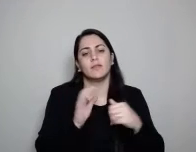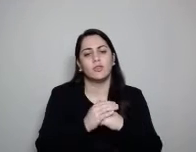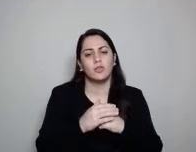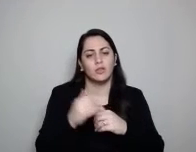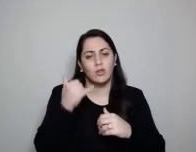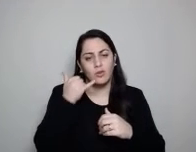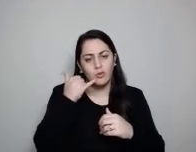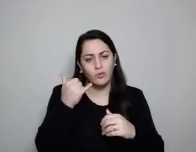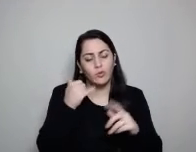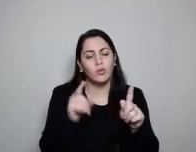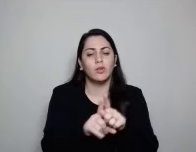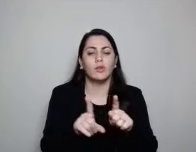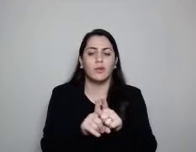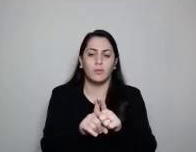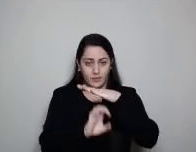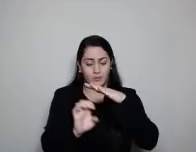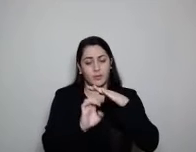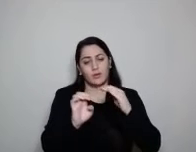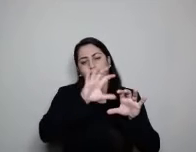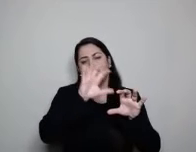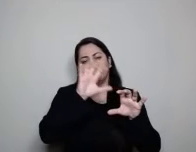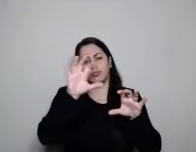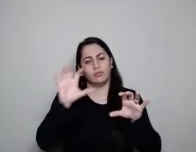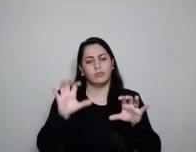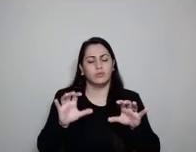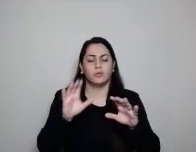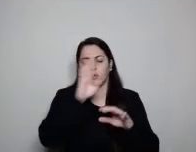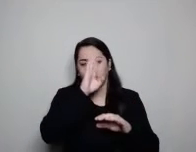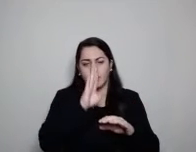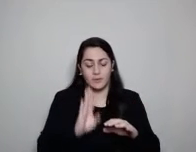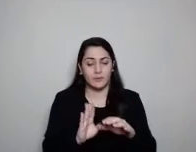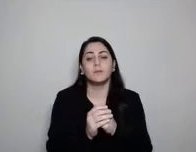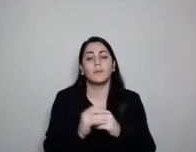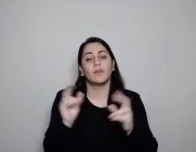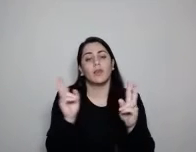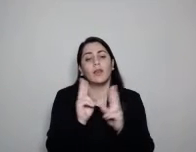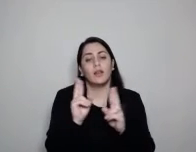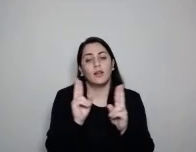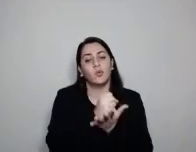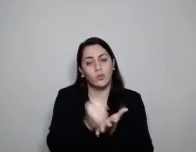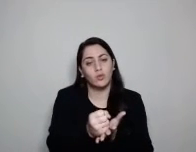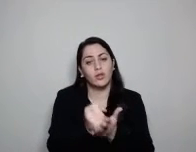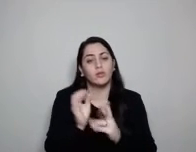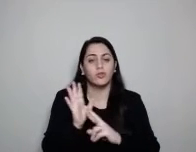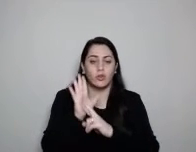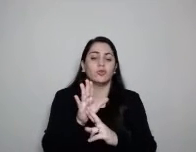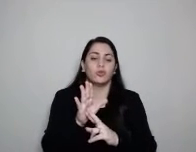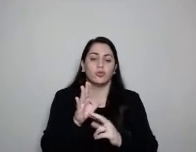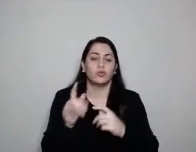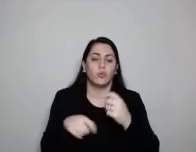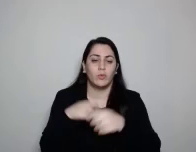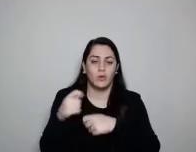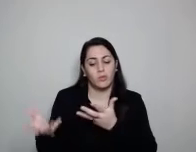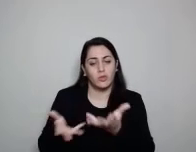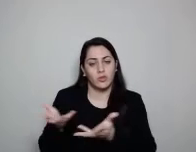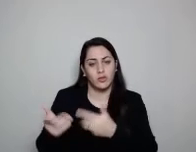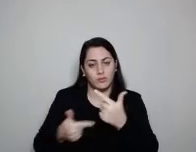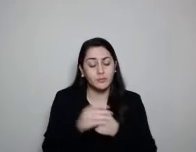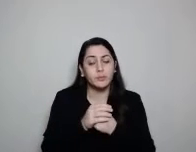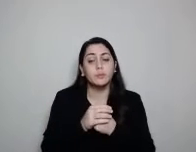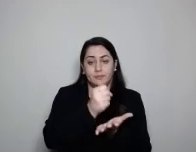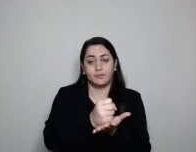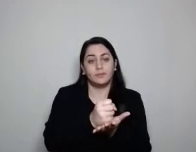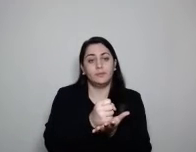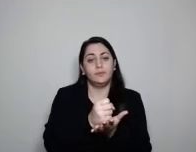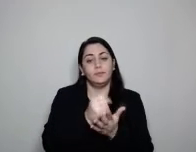de contratos de representação comercial e contratos de prestação de serviços. Por meio desses contratos, os parceiros